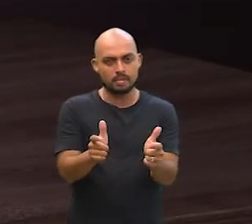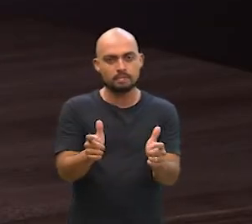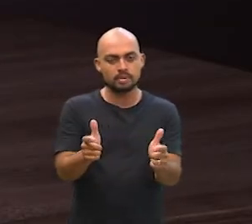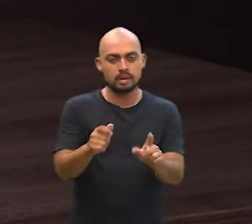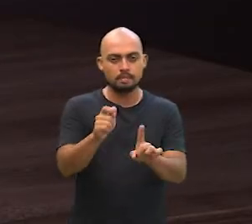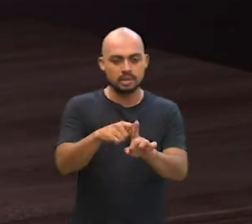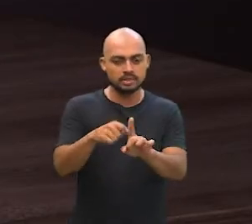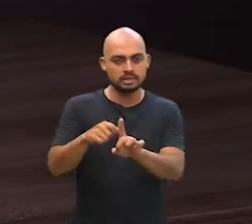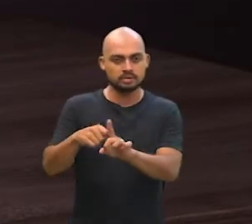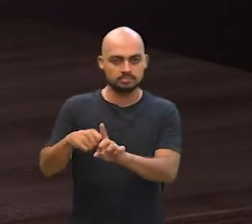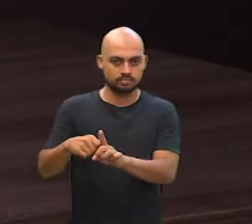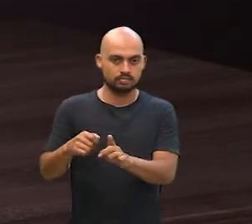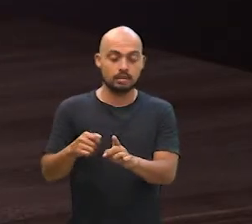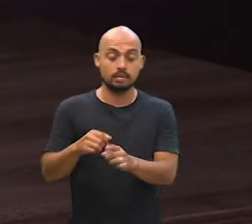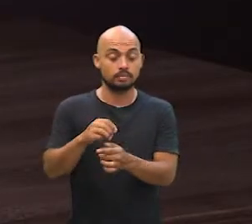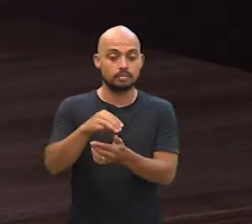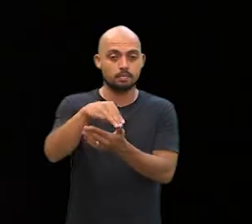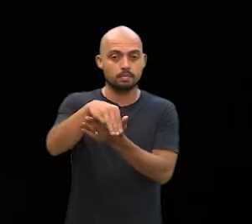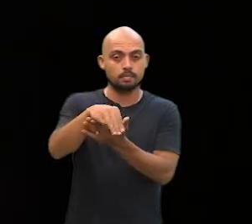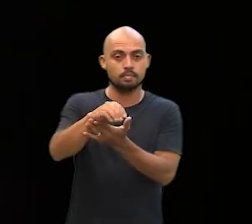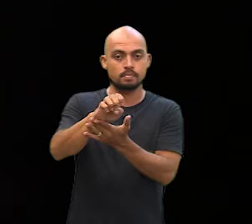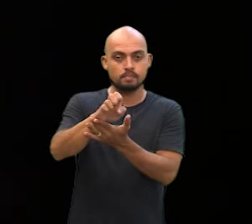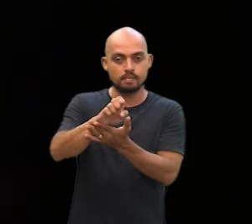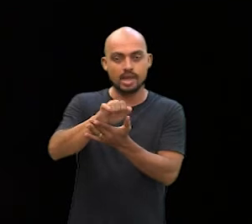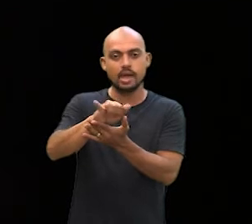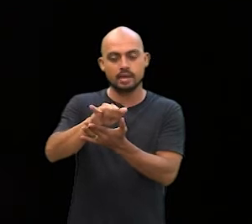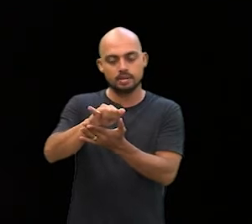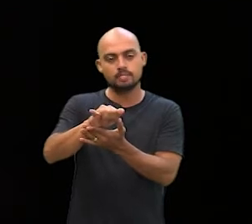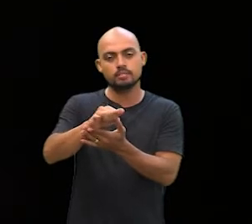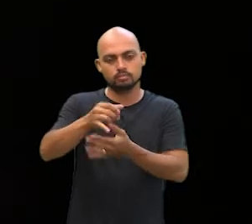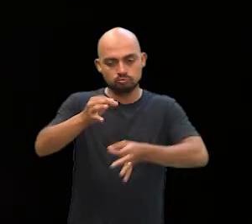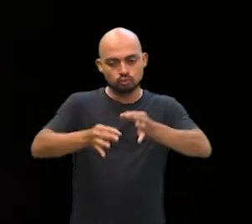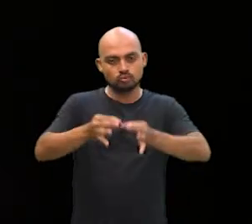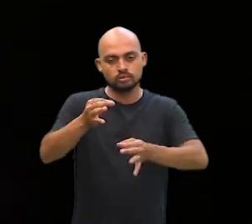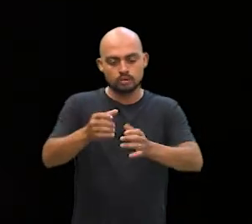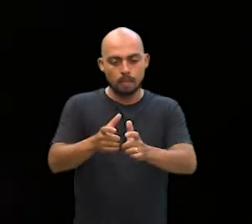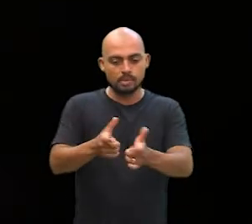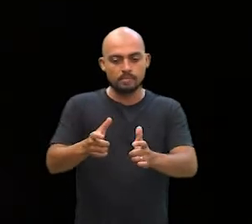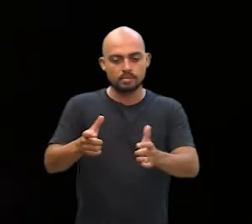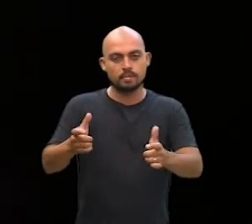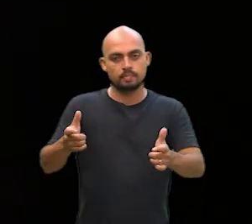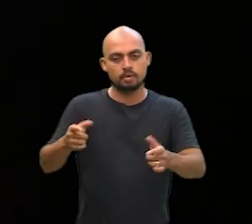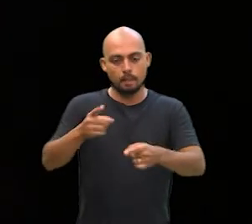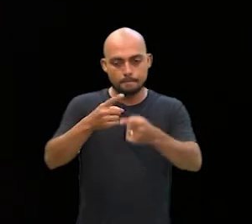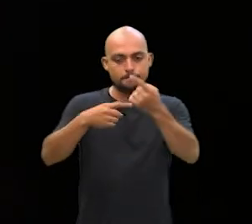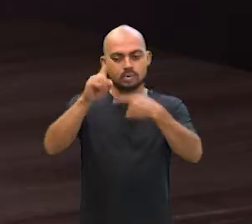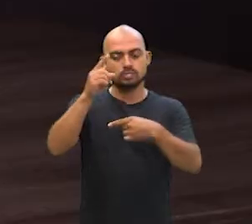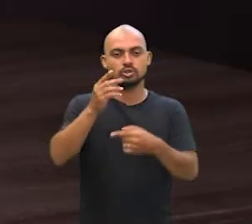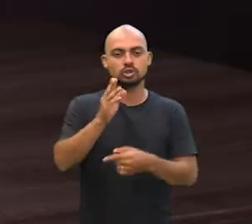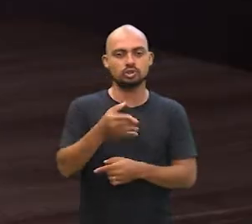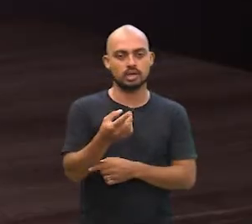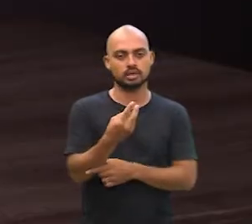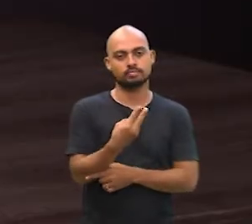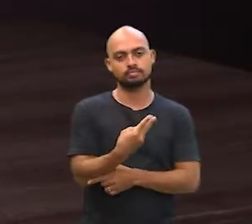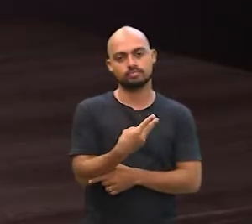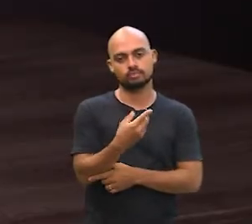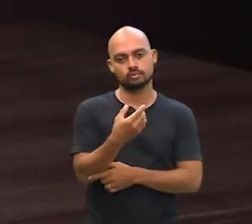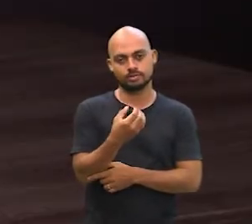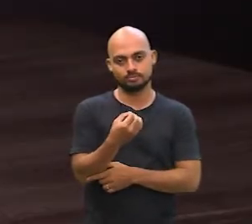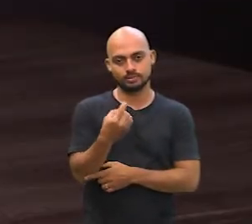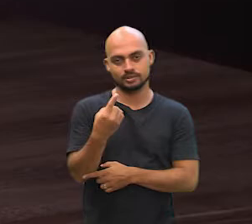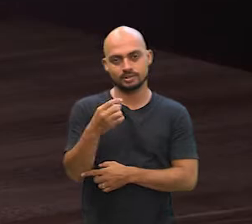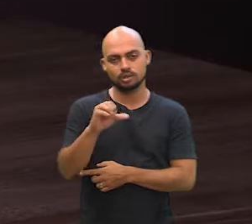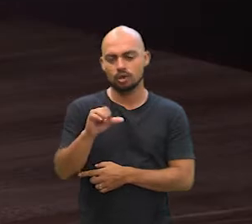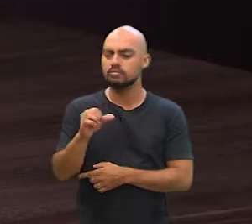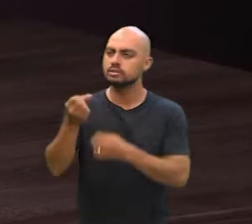MEIs abertas durante a pandemia, né? Ela superou, inclusive, já 2019. Queria que você falasse um